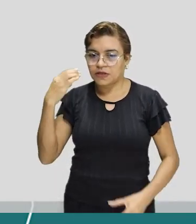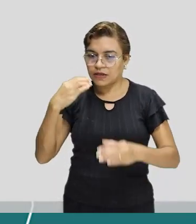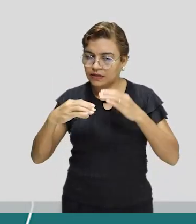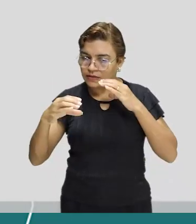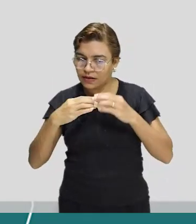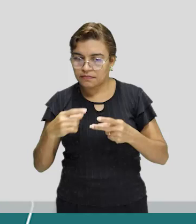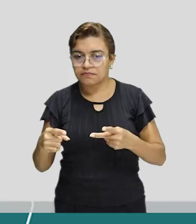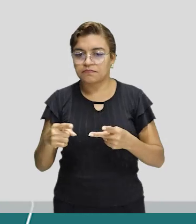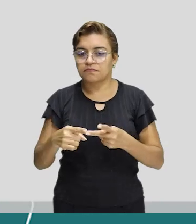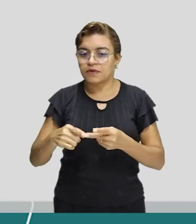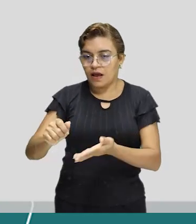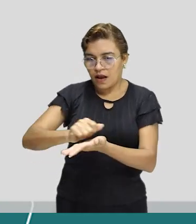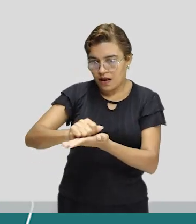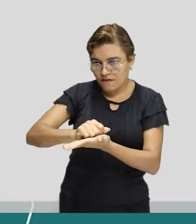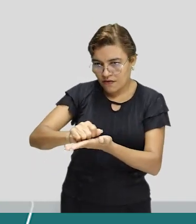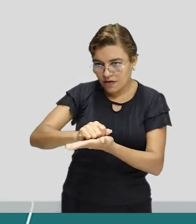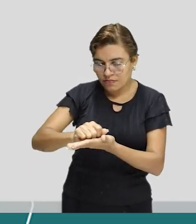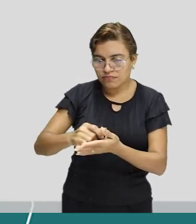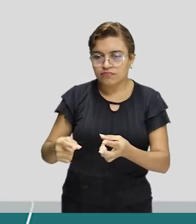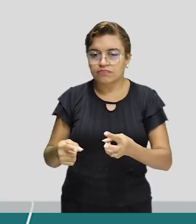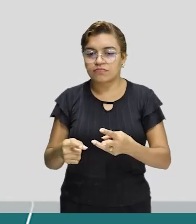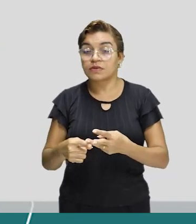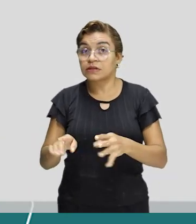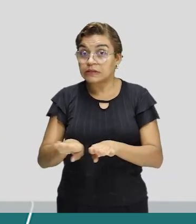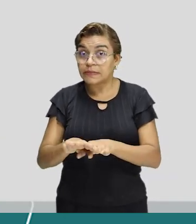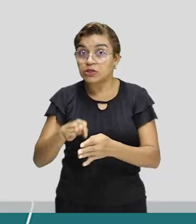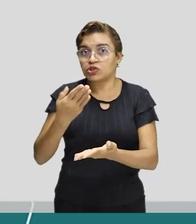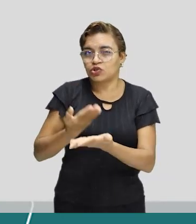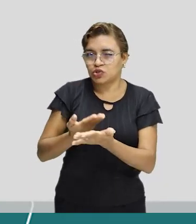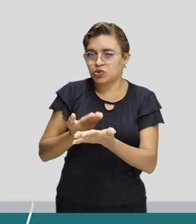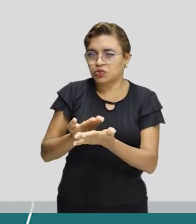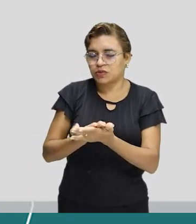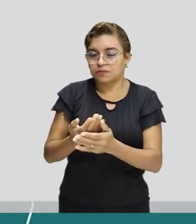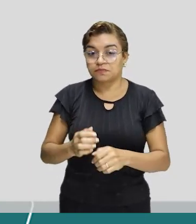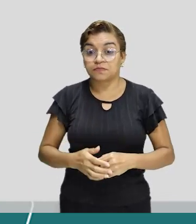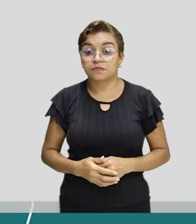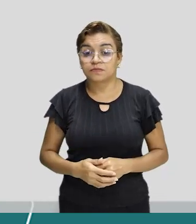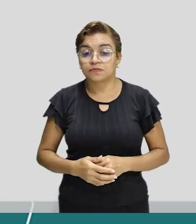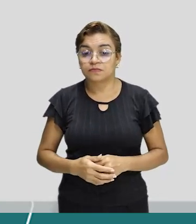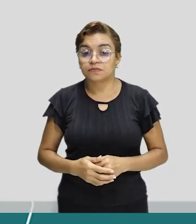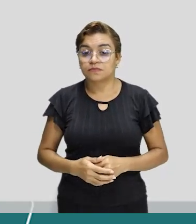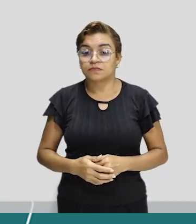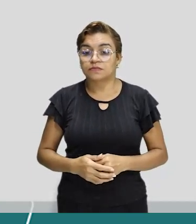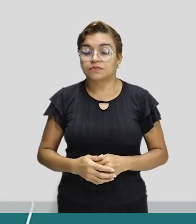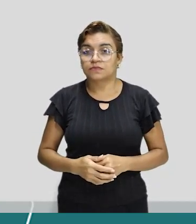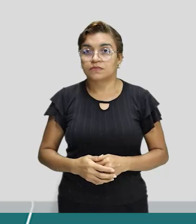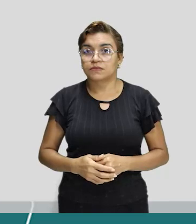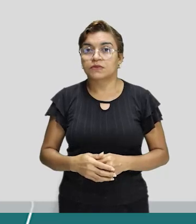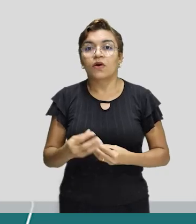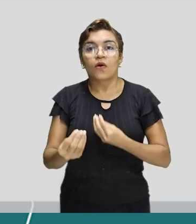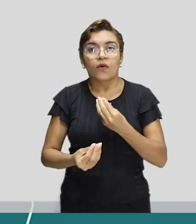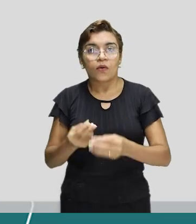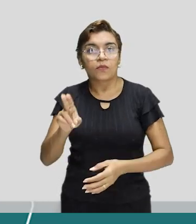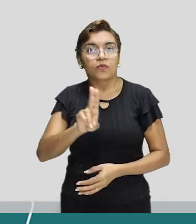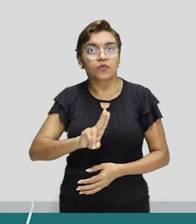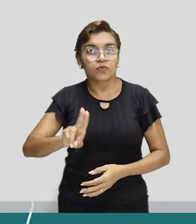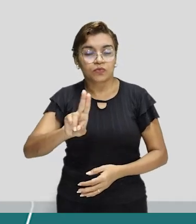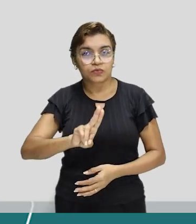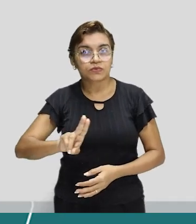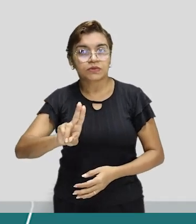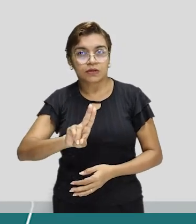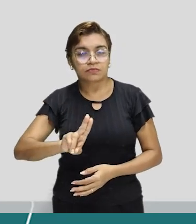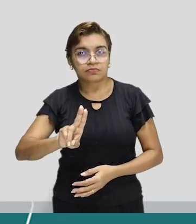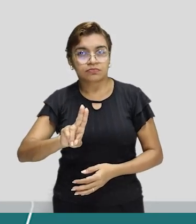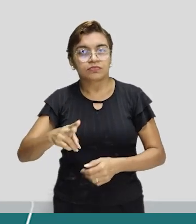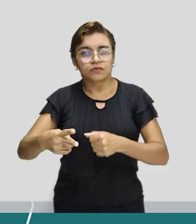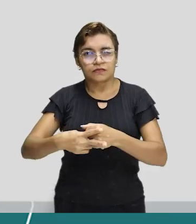é lavar, to study, que é estudar. Então, nesses casos, eu vou fazer a conjugação para as pessoas do discurso que eu